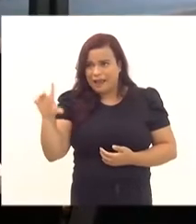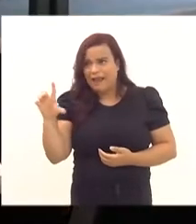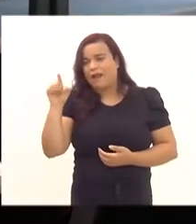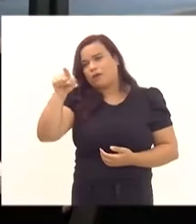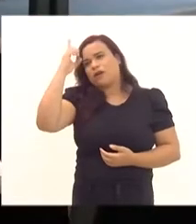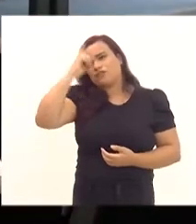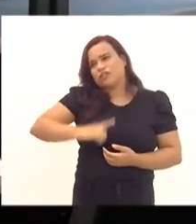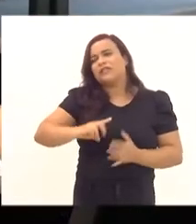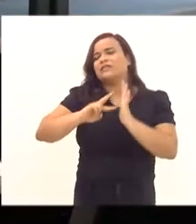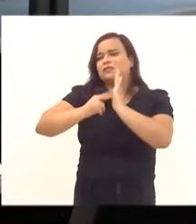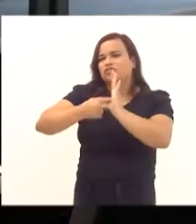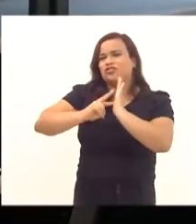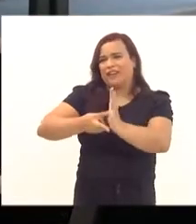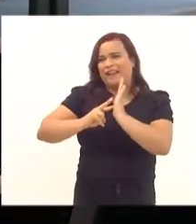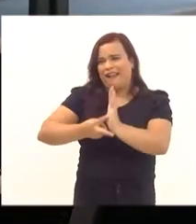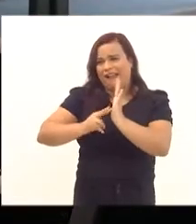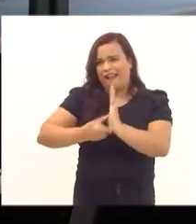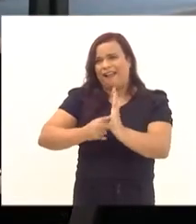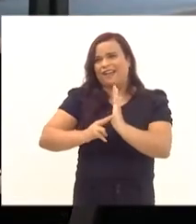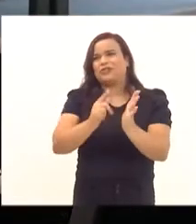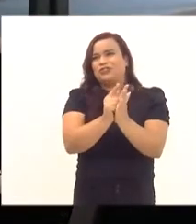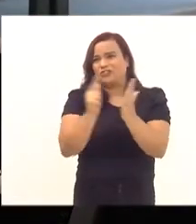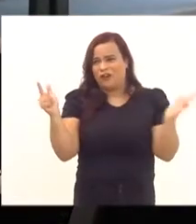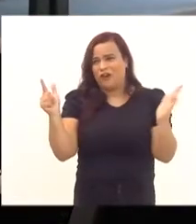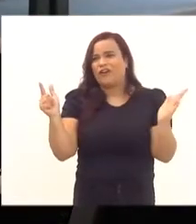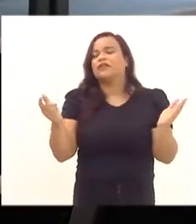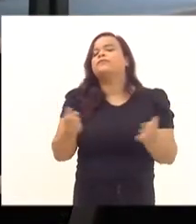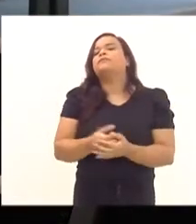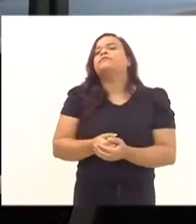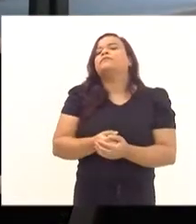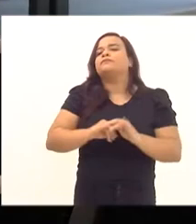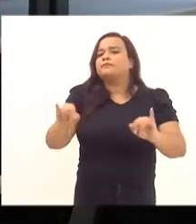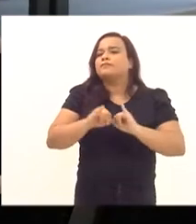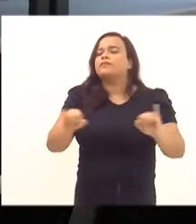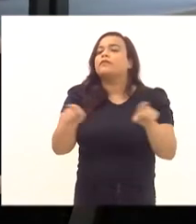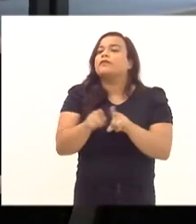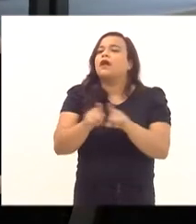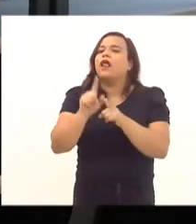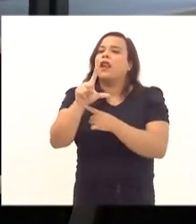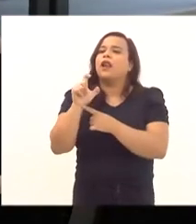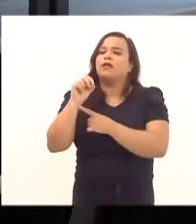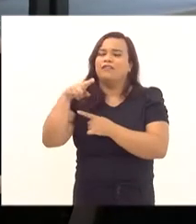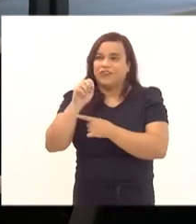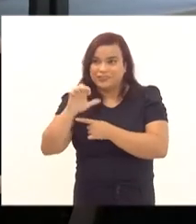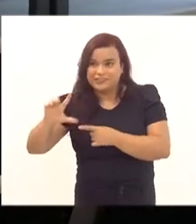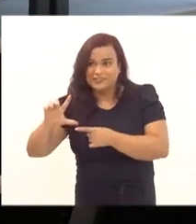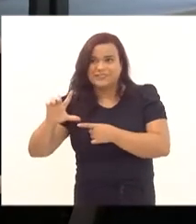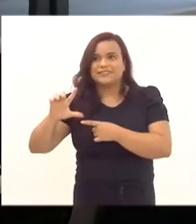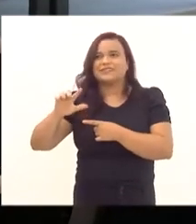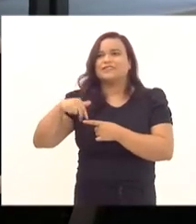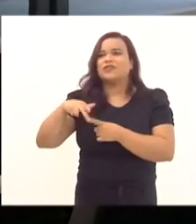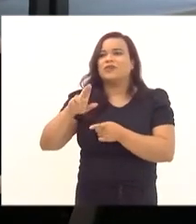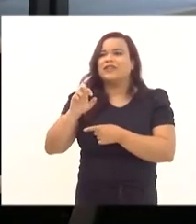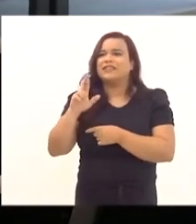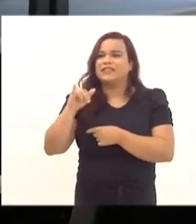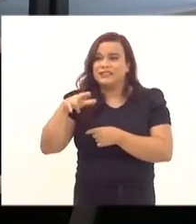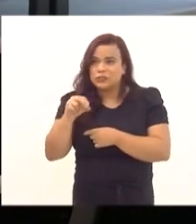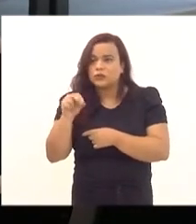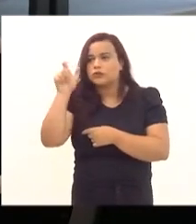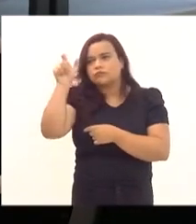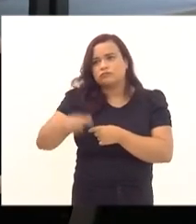dos Jornalistas né e o Leonel querendo também é uma figura muito importante eu dou crédito